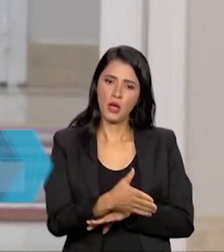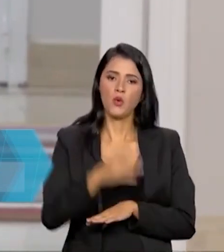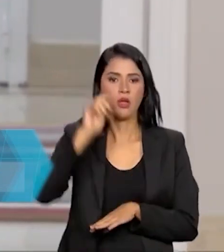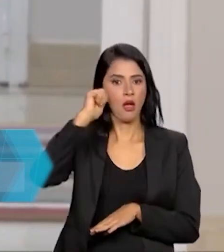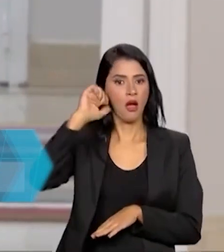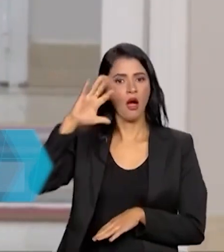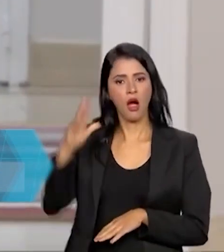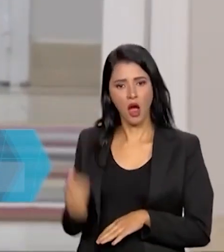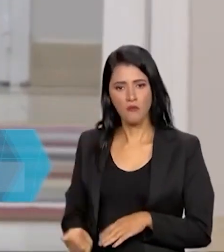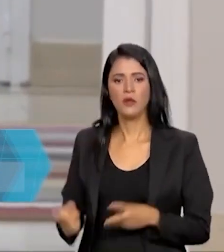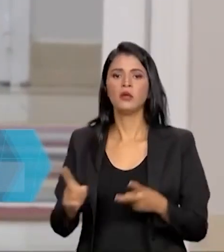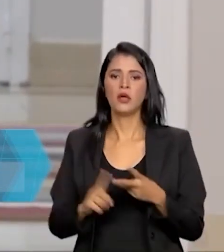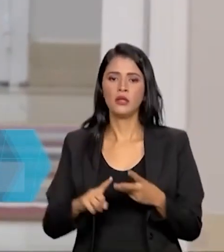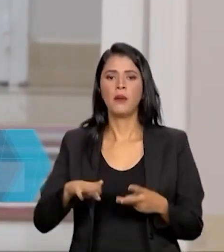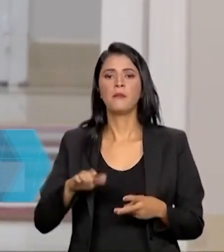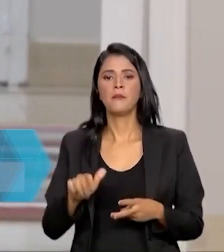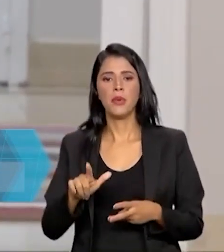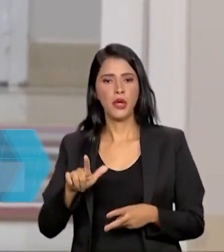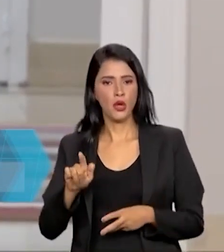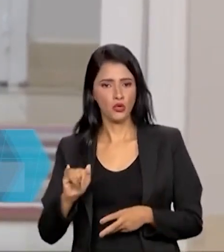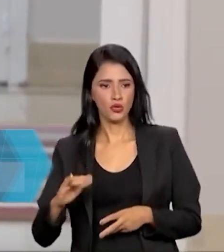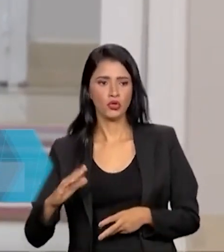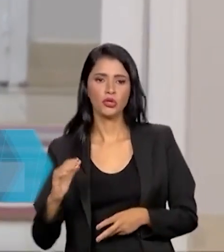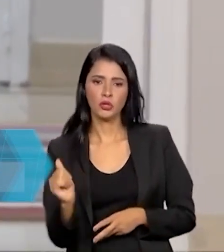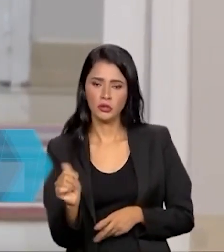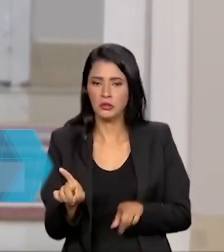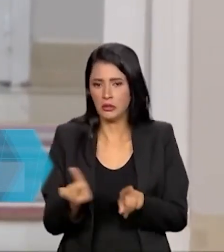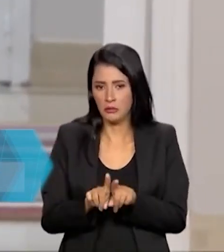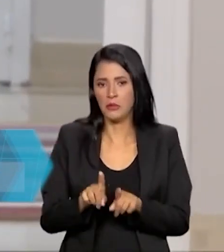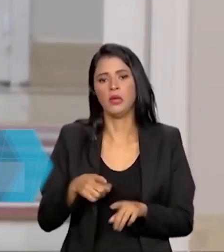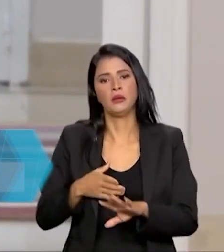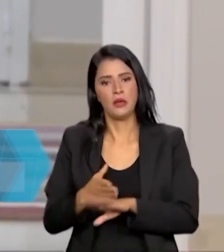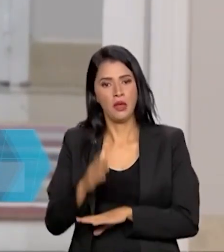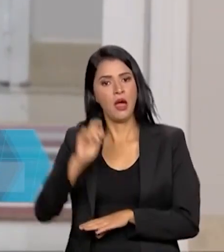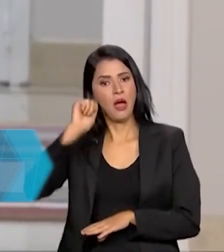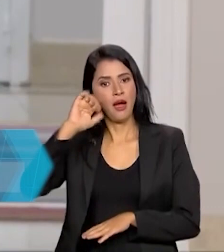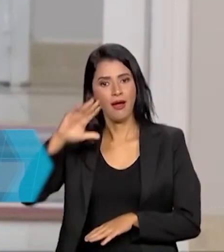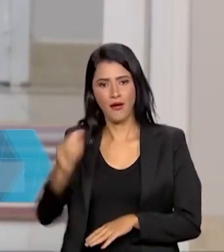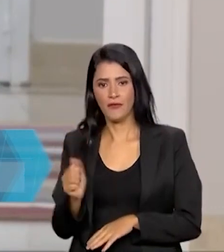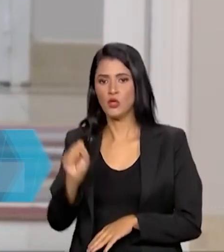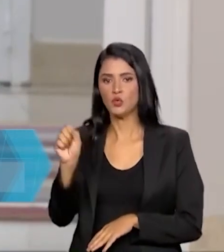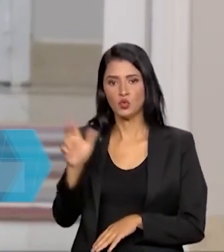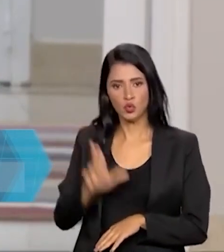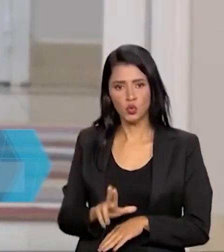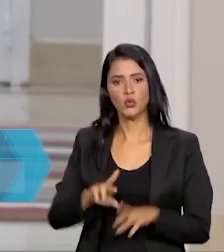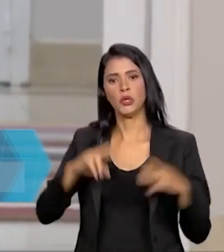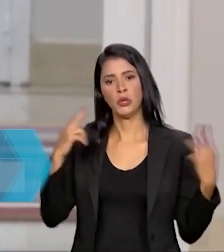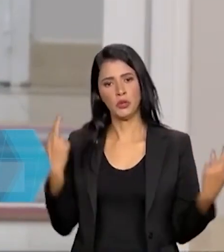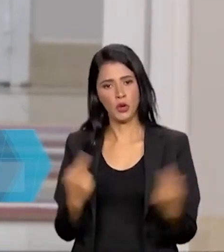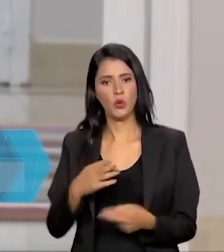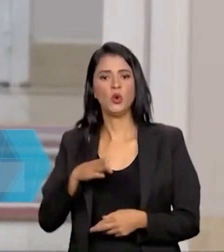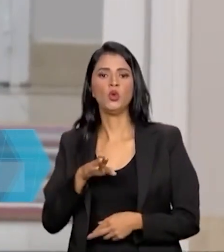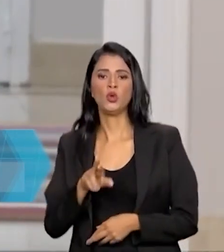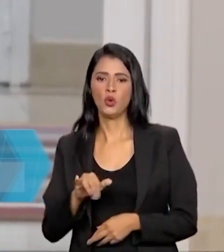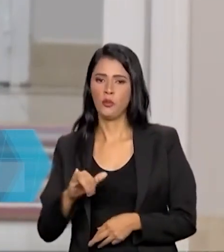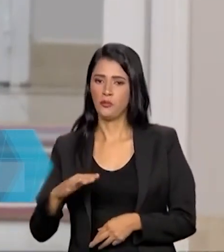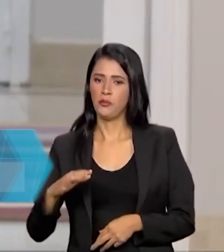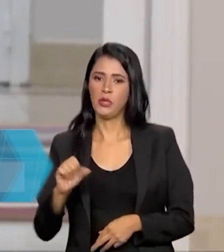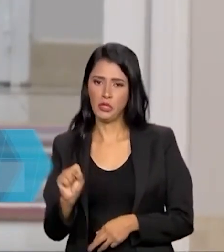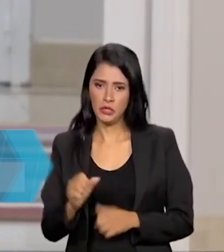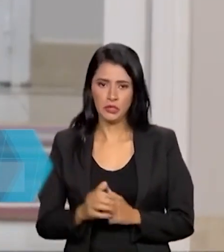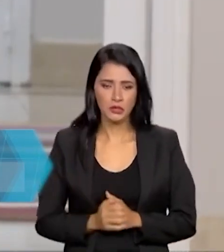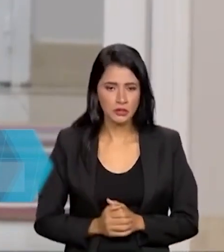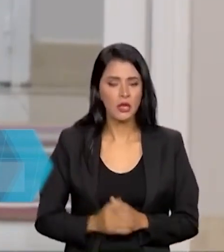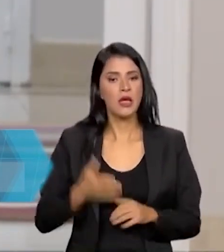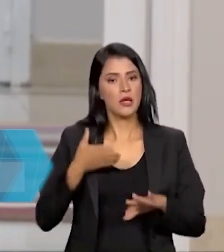discutir a questão do Senac pretende a África do Sul na reunião dos brics pretendo participar do G20